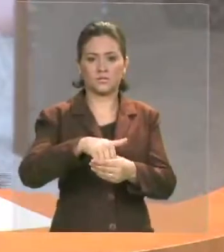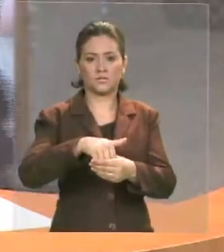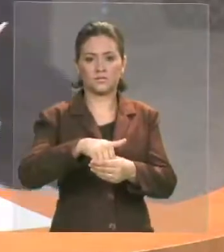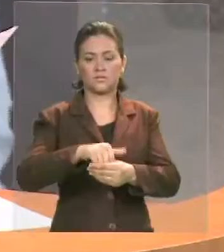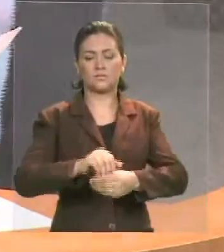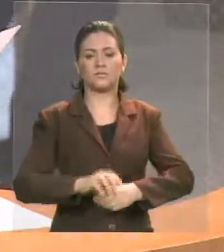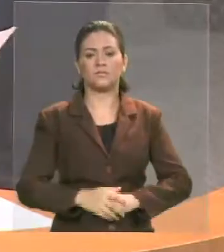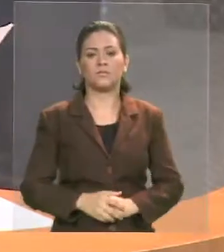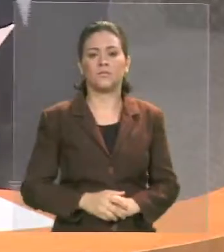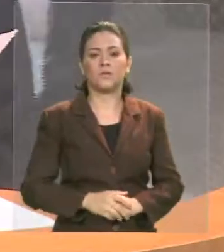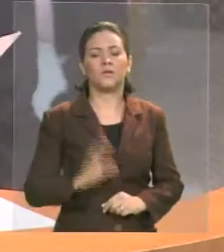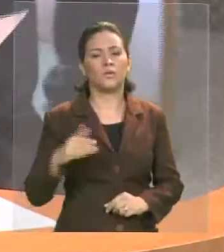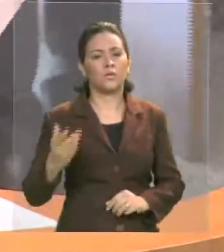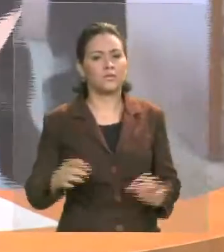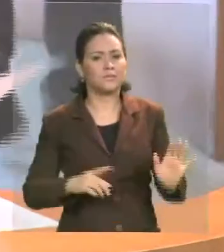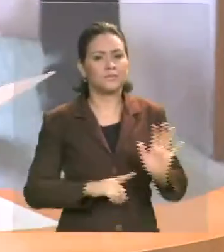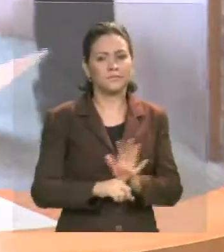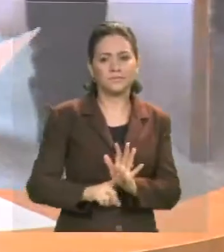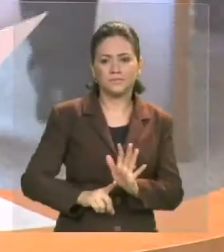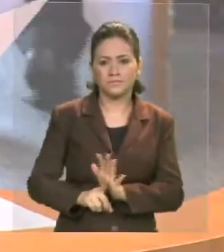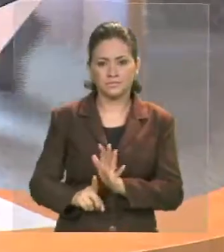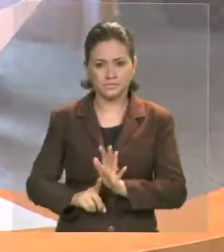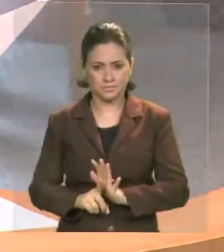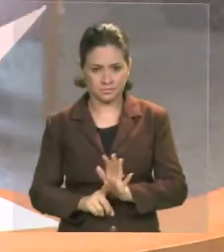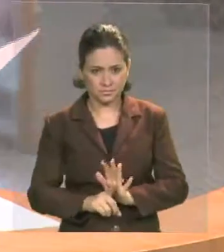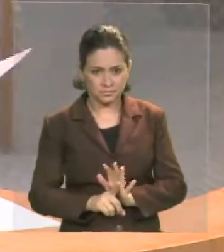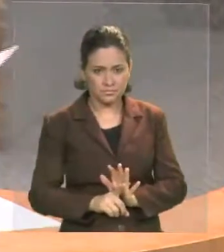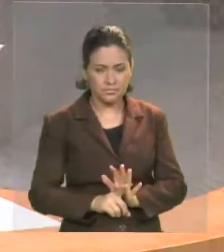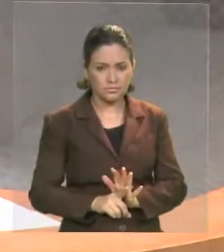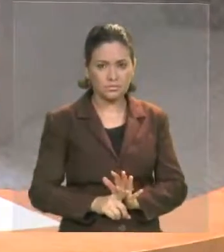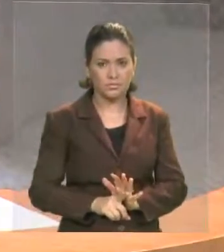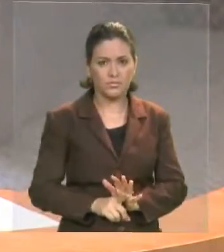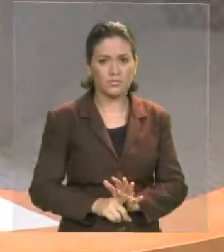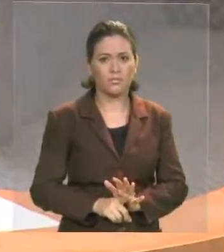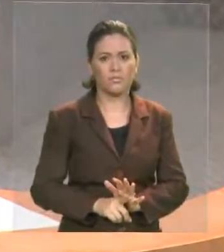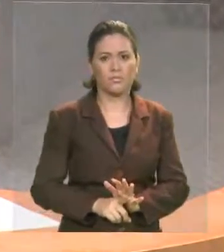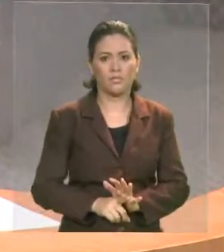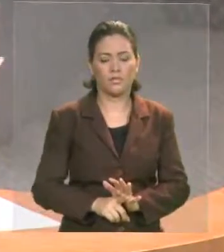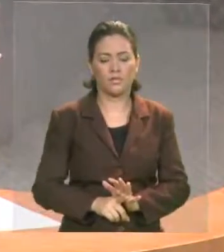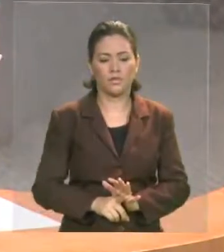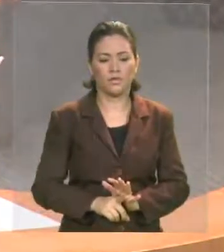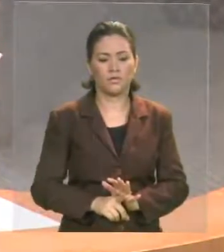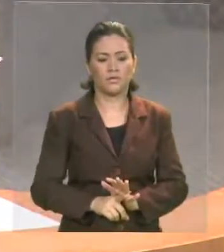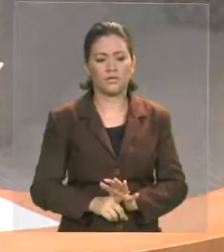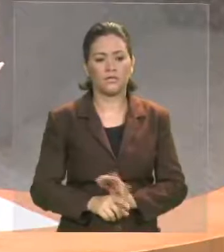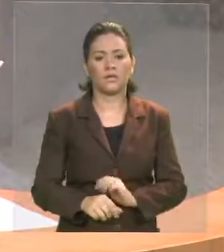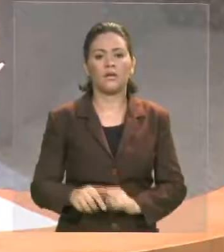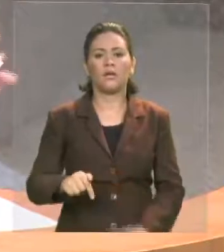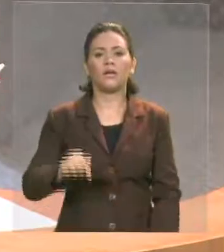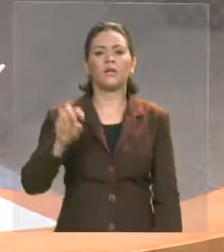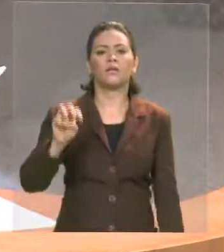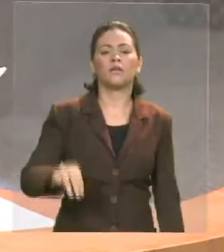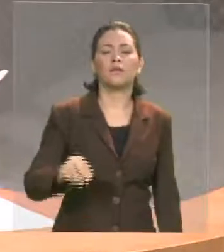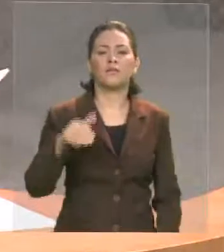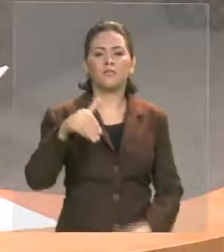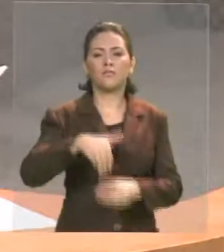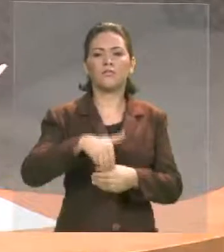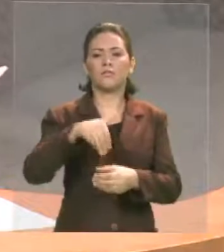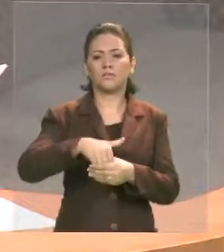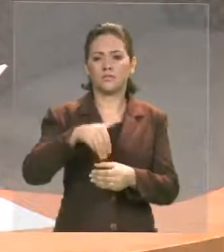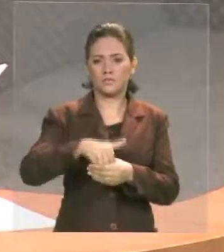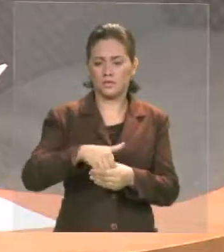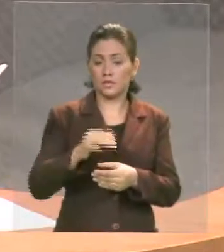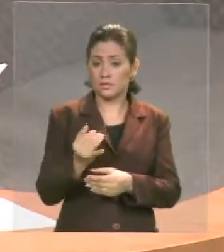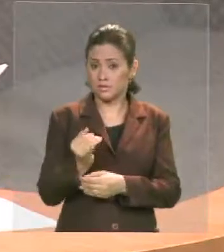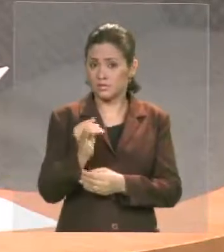se questiona ao eleitorado daquele município em quem votaria se a eleição